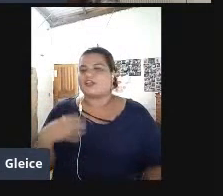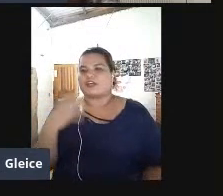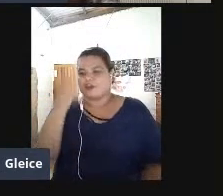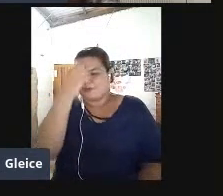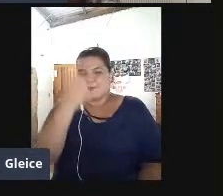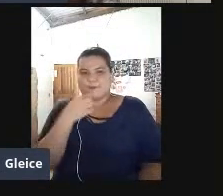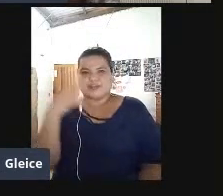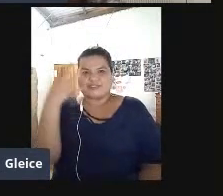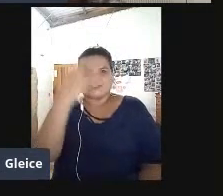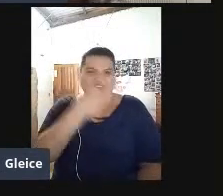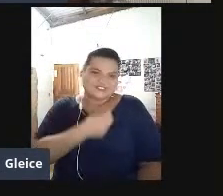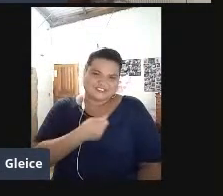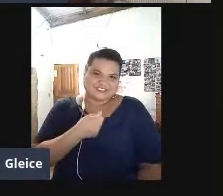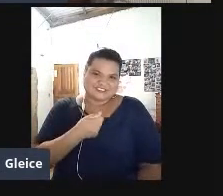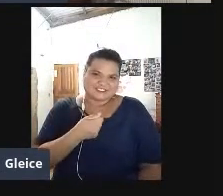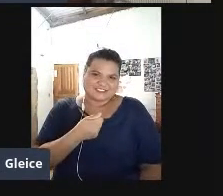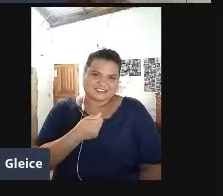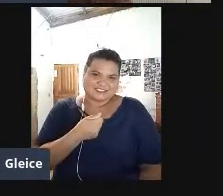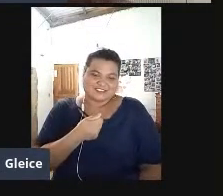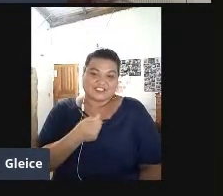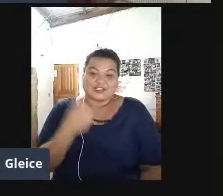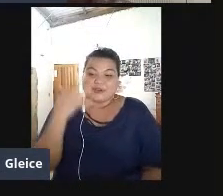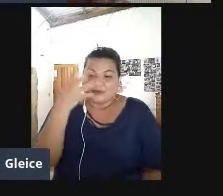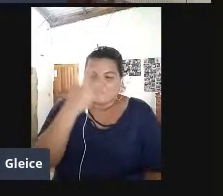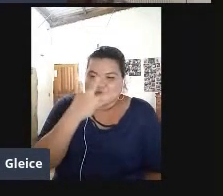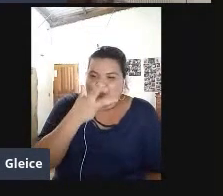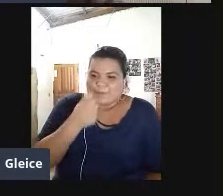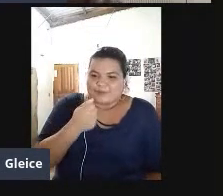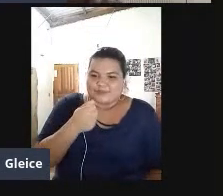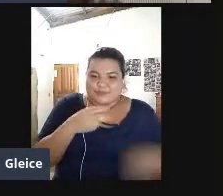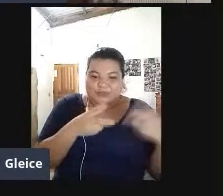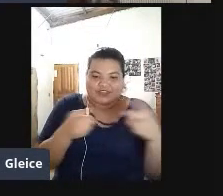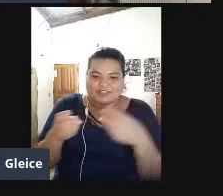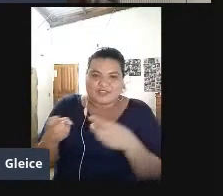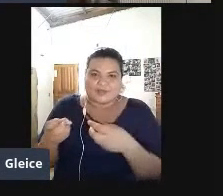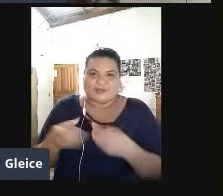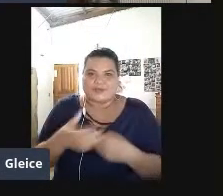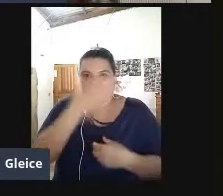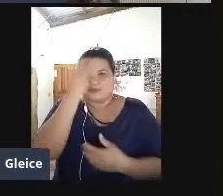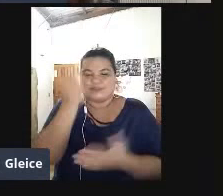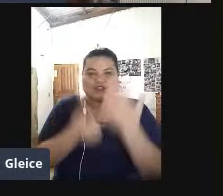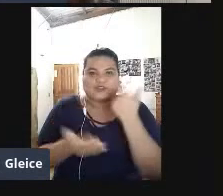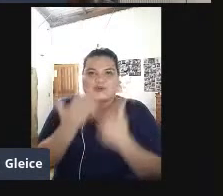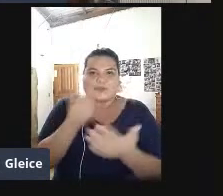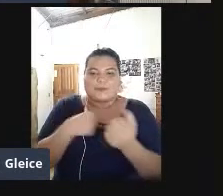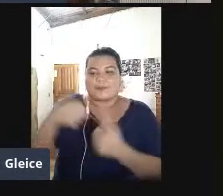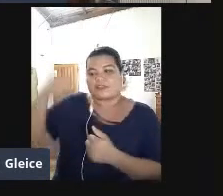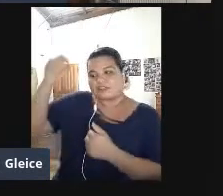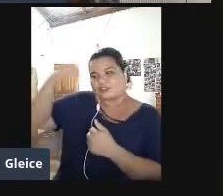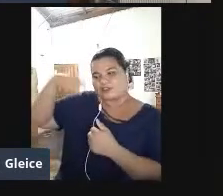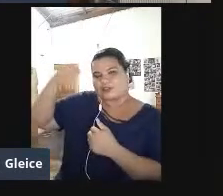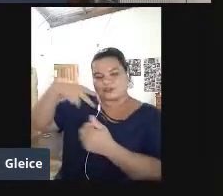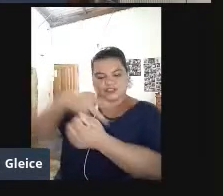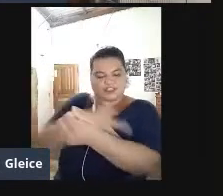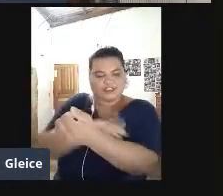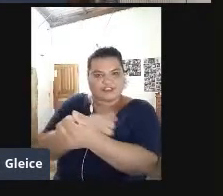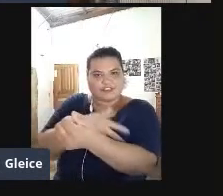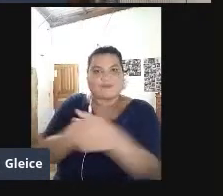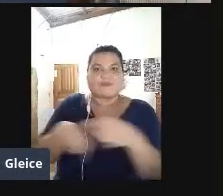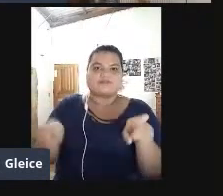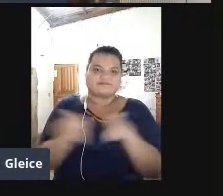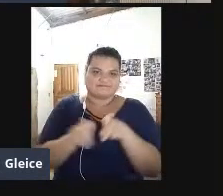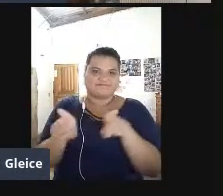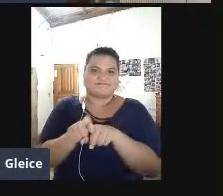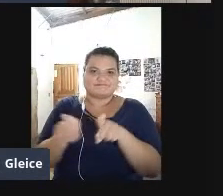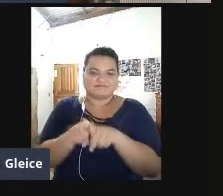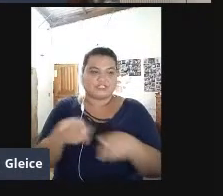acho lindo ver um paciente se alimentando, mas eu acho fantástico ver o paciente recebendo glutamina, porque eu sei que eu estou fornecendo substrato,